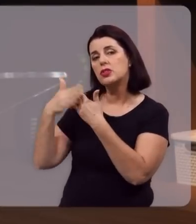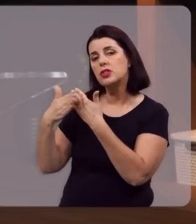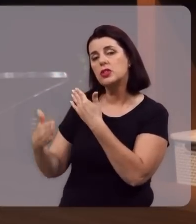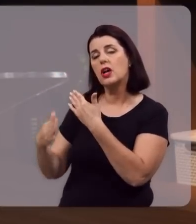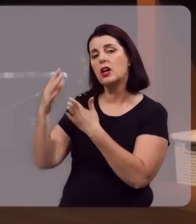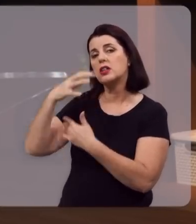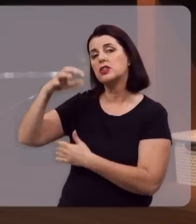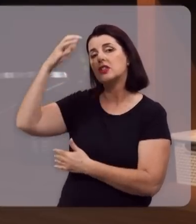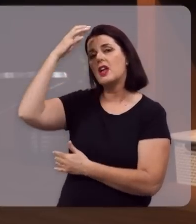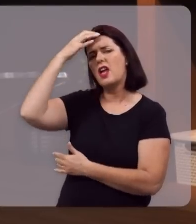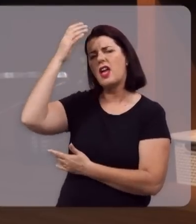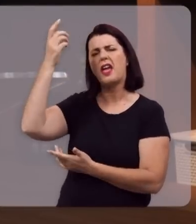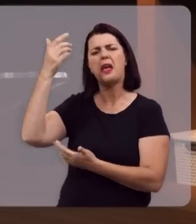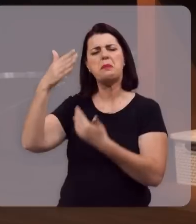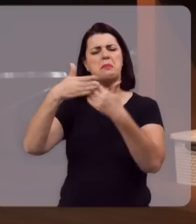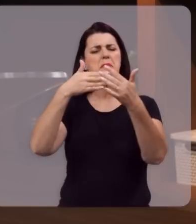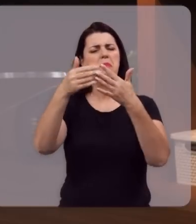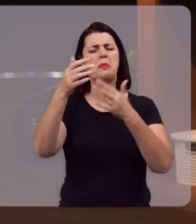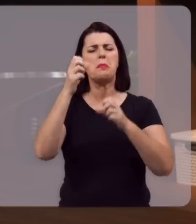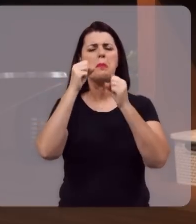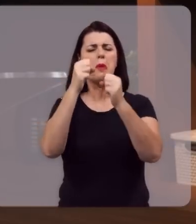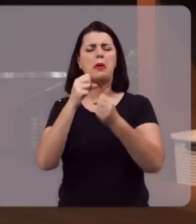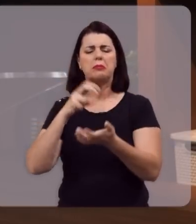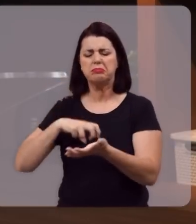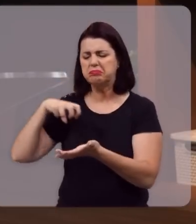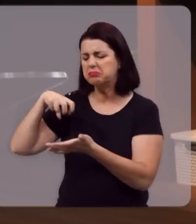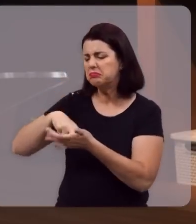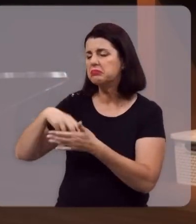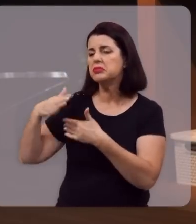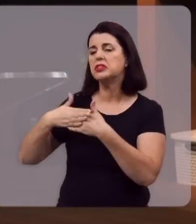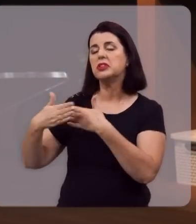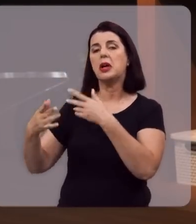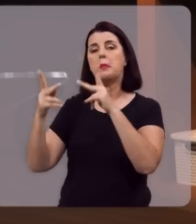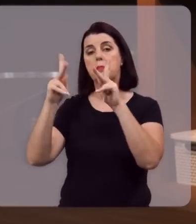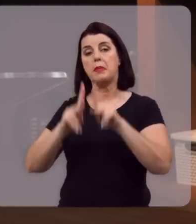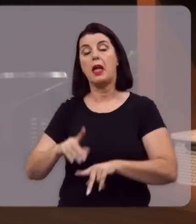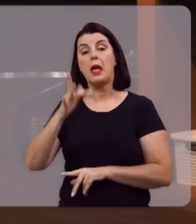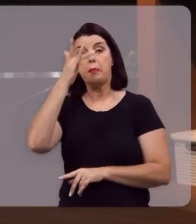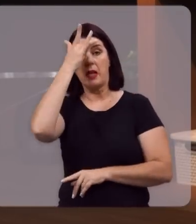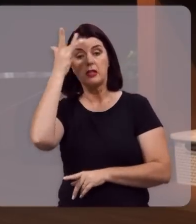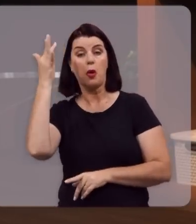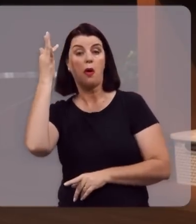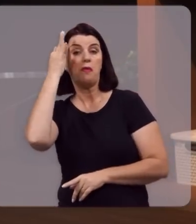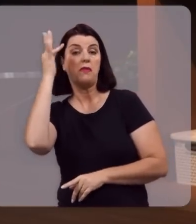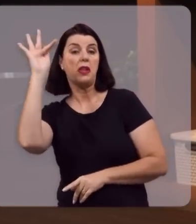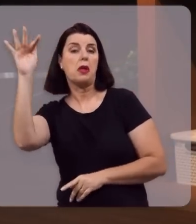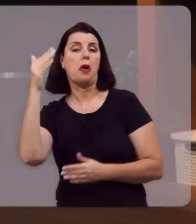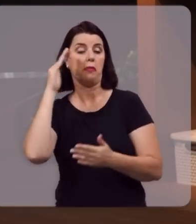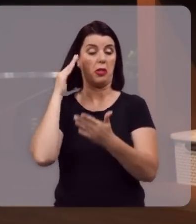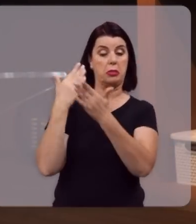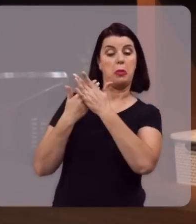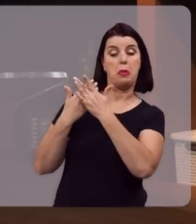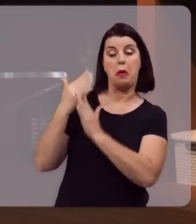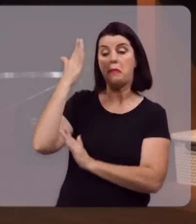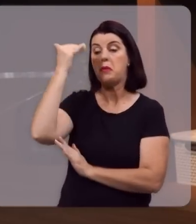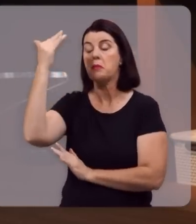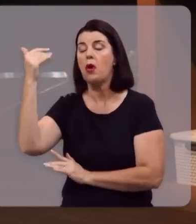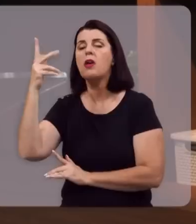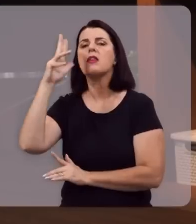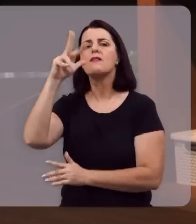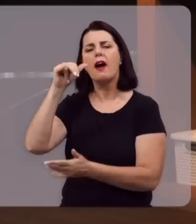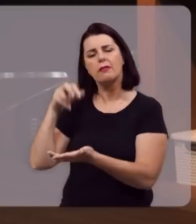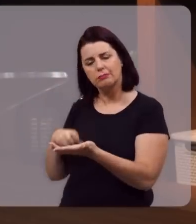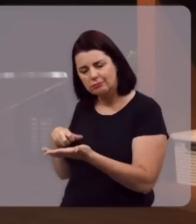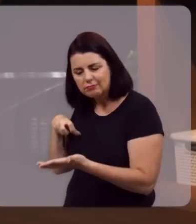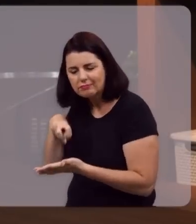diante dele, reis, príncipes vão ter que se ajoelhar, filósofos, sociólogos, antropólogos vão ter que se